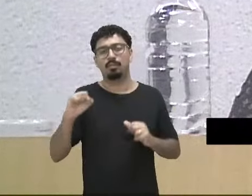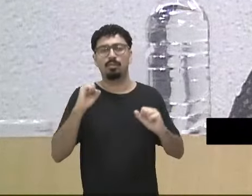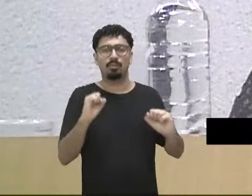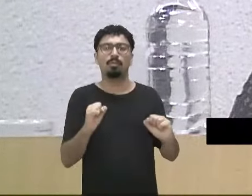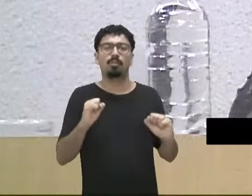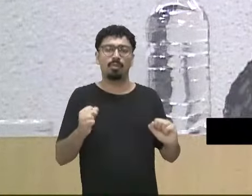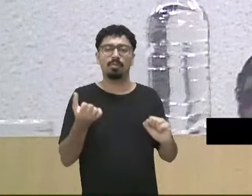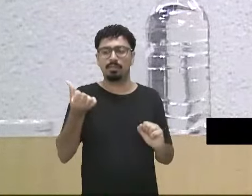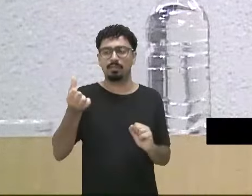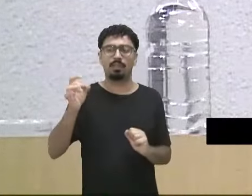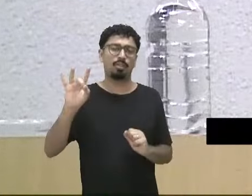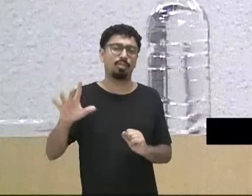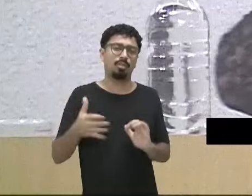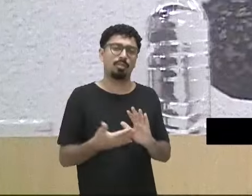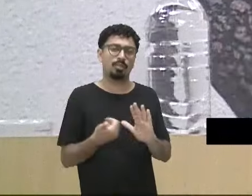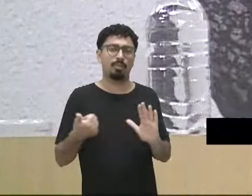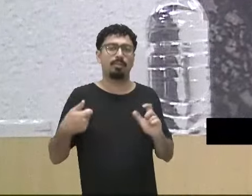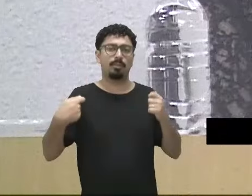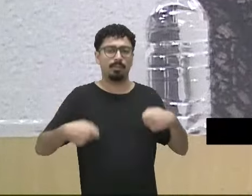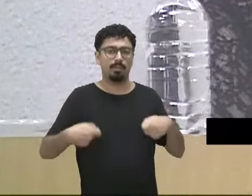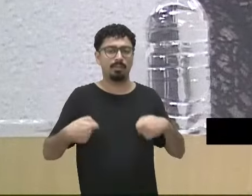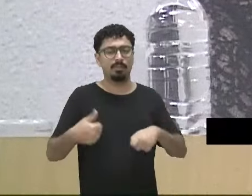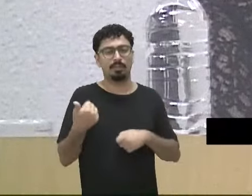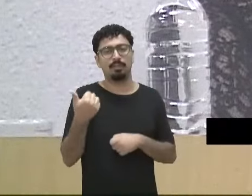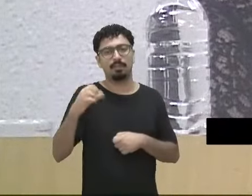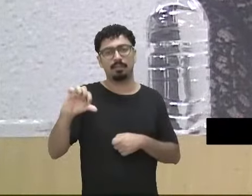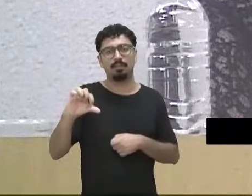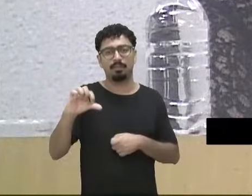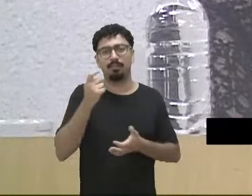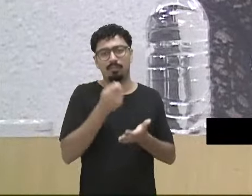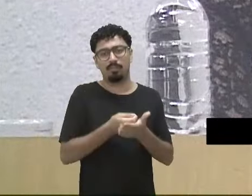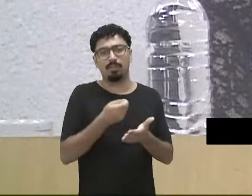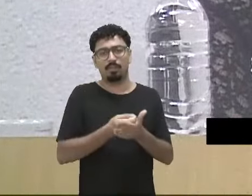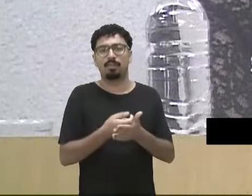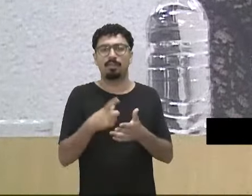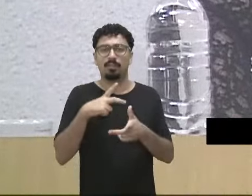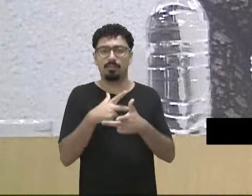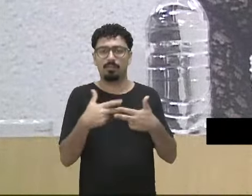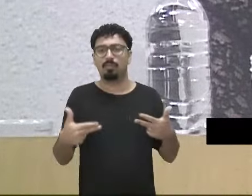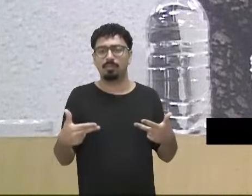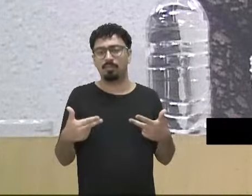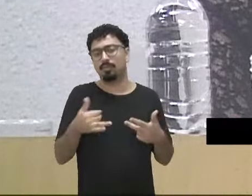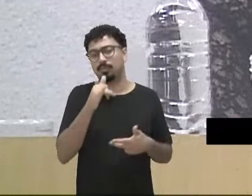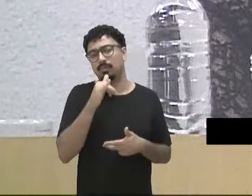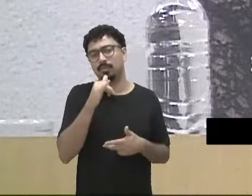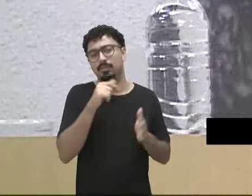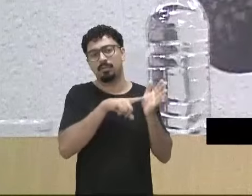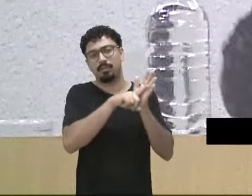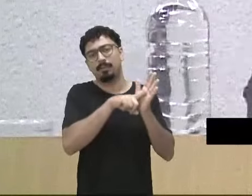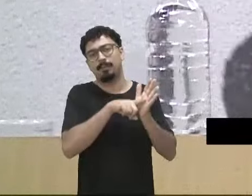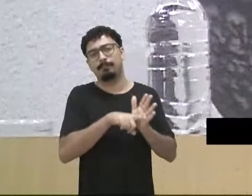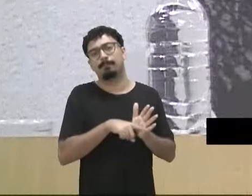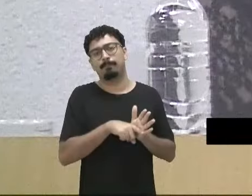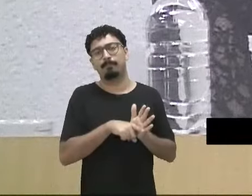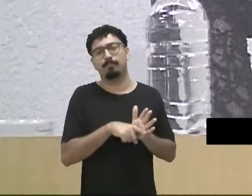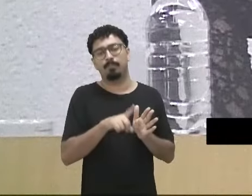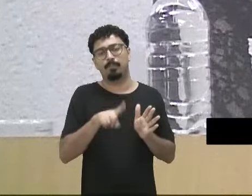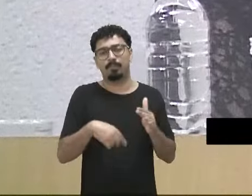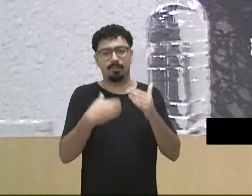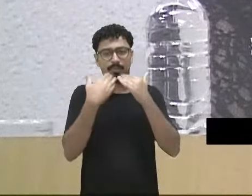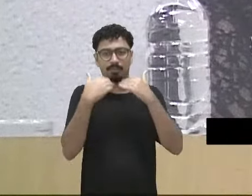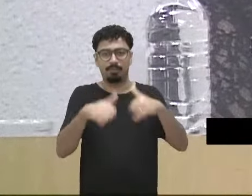engano, 6. Então, a gente tem que cumprir 19 ações. E dessas 19, tem algumas que são obrigatórias, como, por exemplo, o censo previdenciário, essa audiência